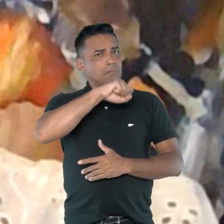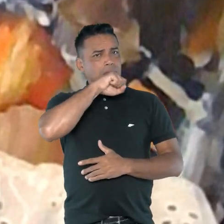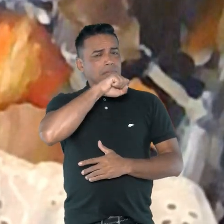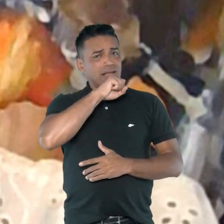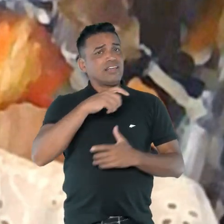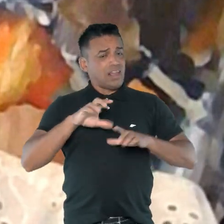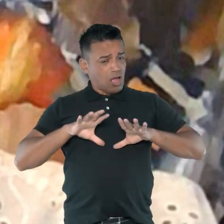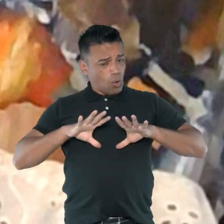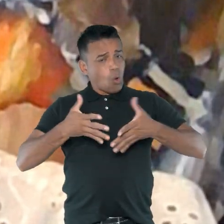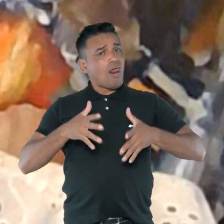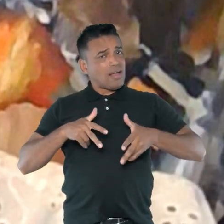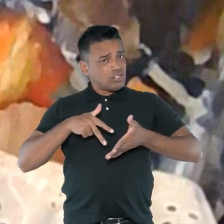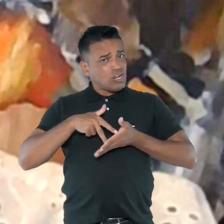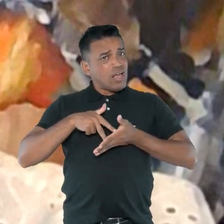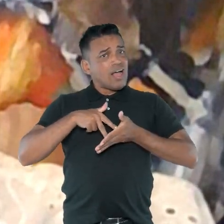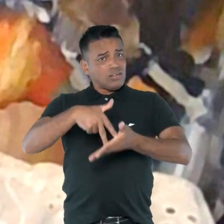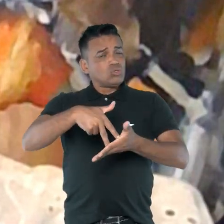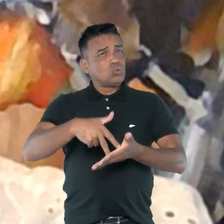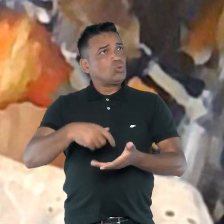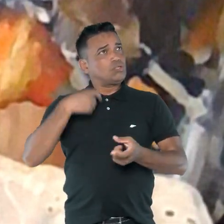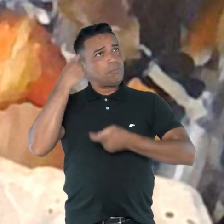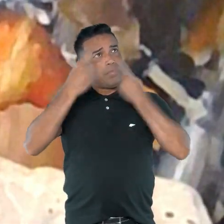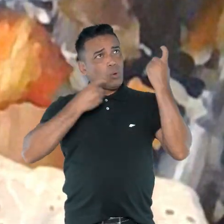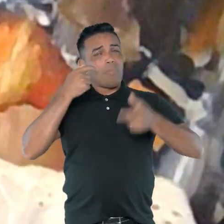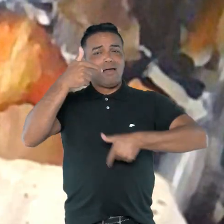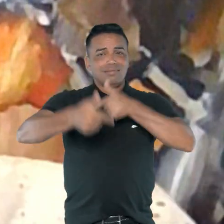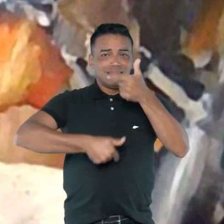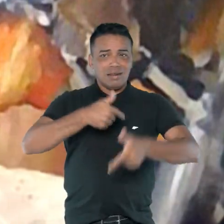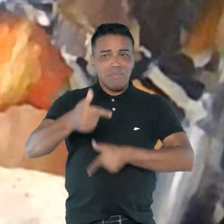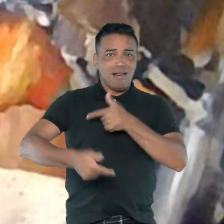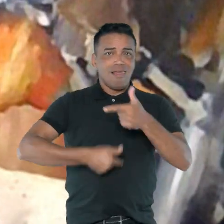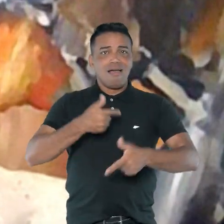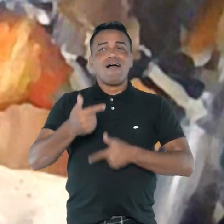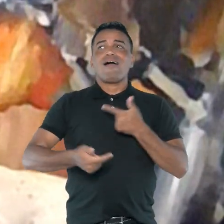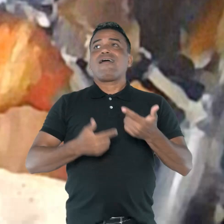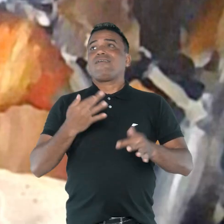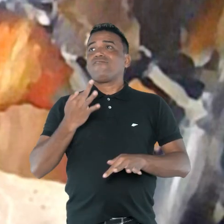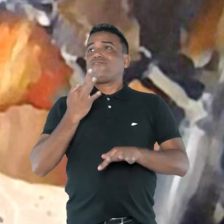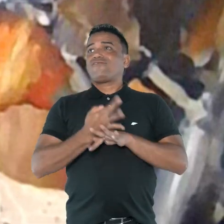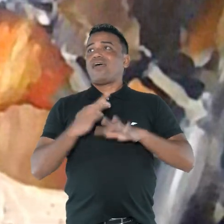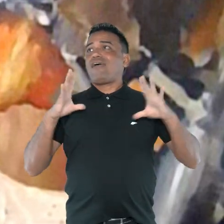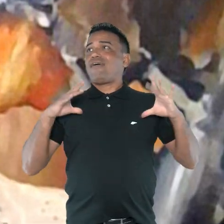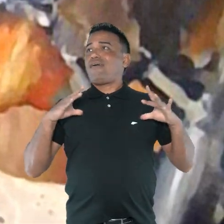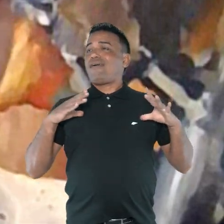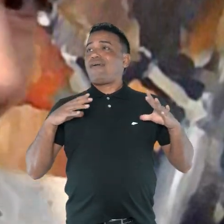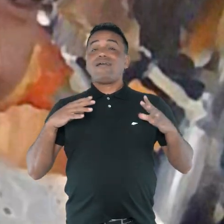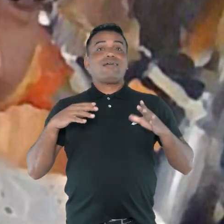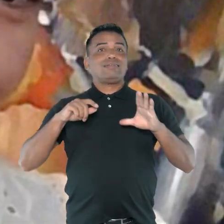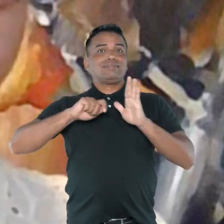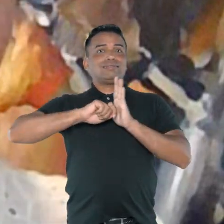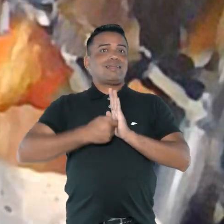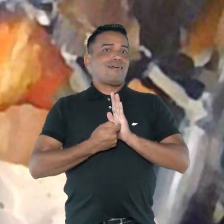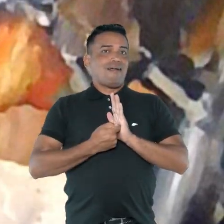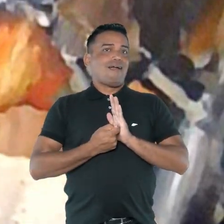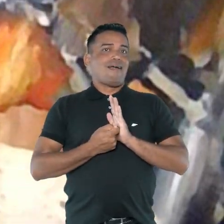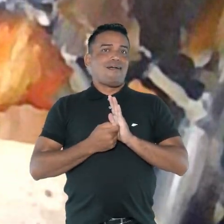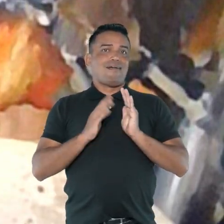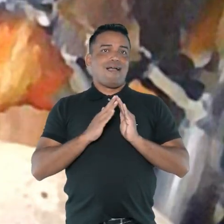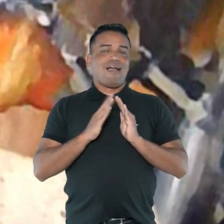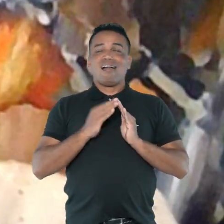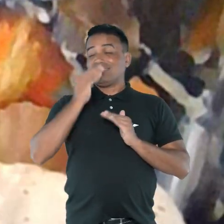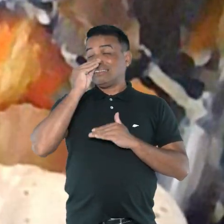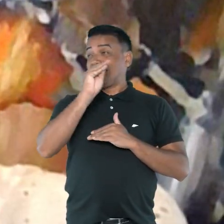meio Caio na vida, talvez, assim, só se preocupar em trabalhar, tirar férias do resto do mundo, se trancar no escritório e não ligar para mais nada,